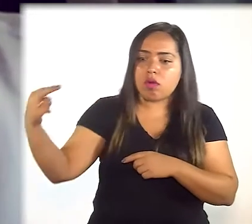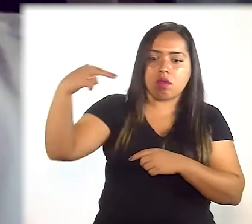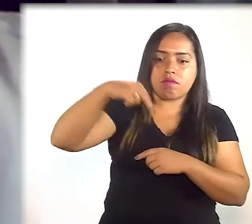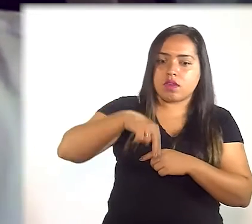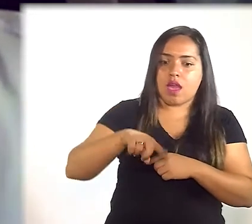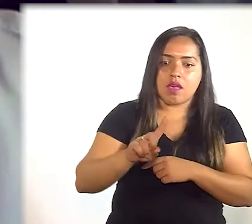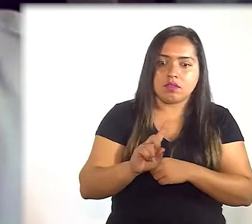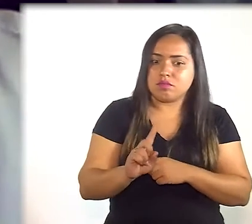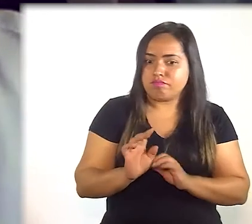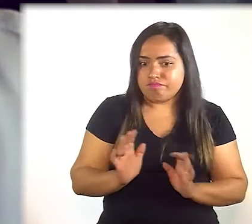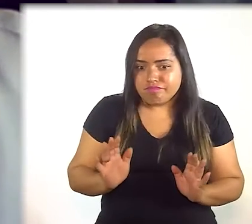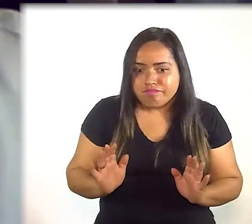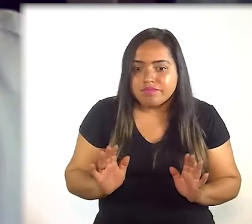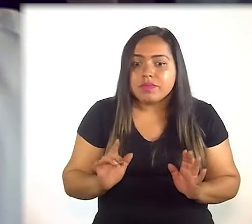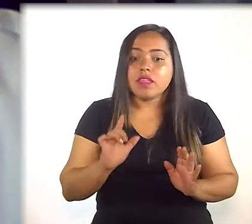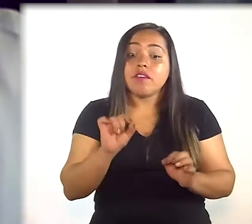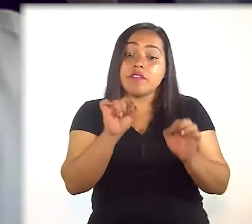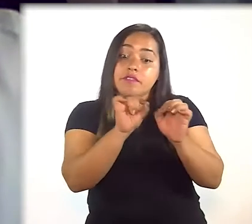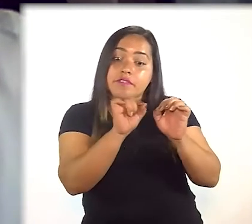marido, tentou